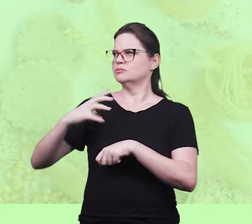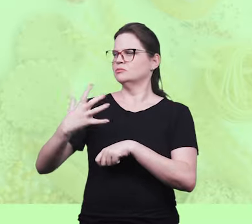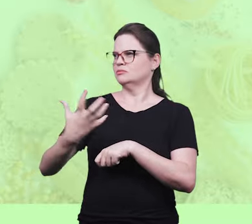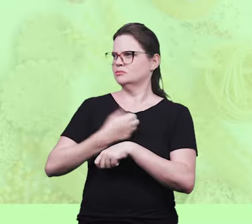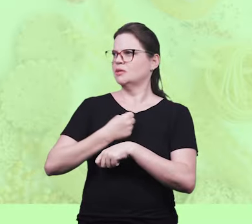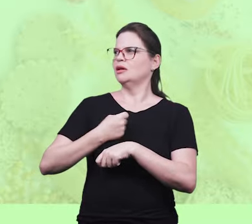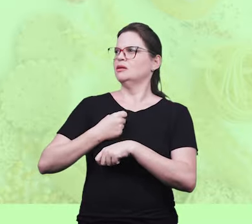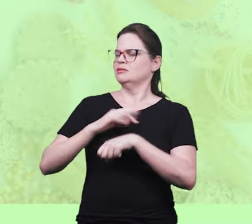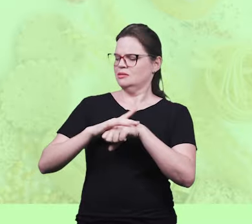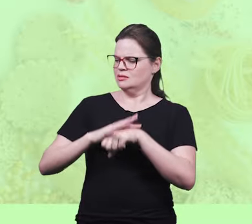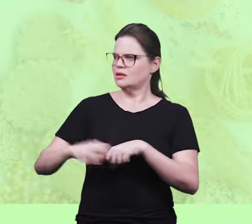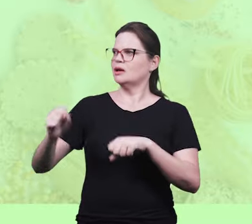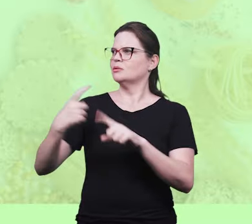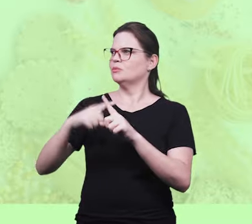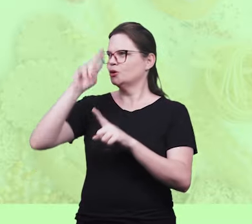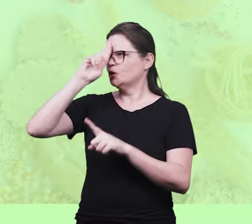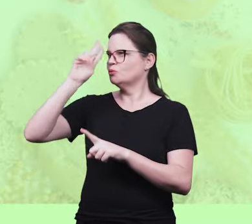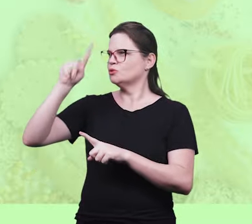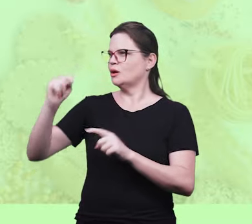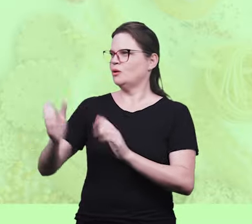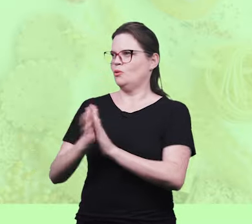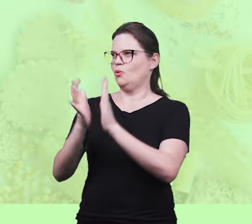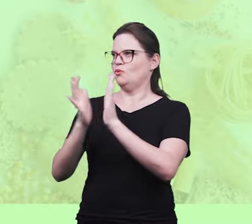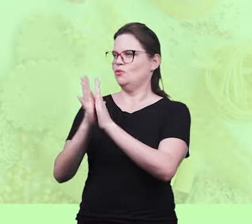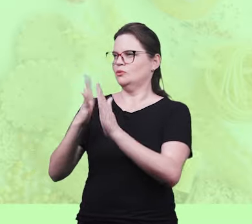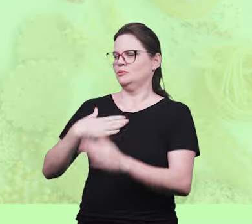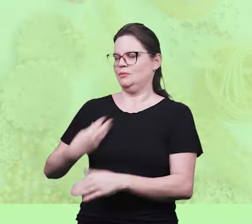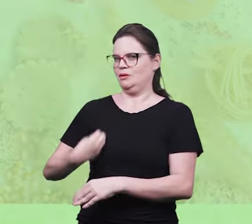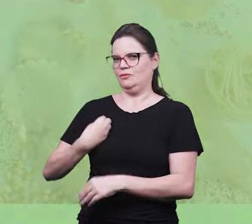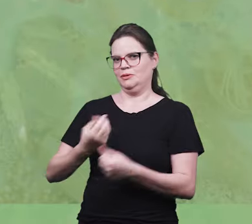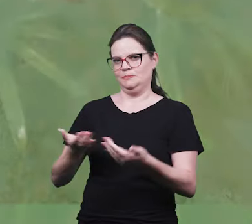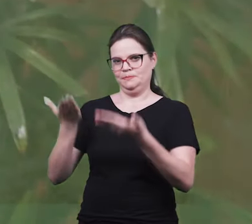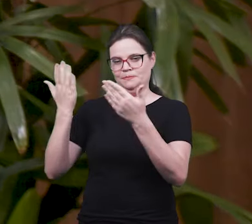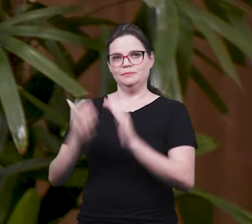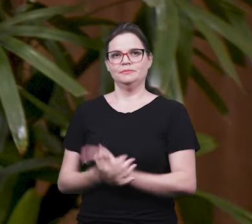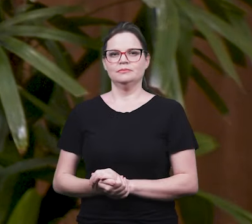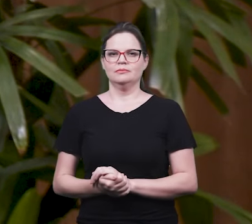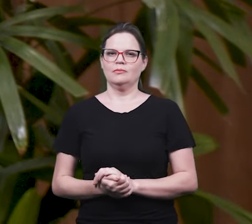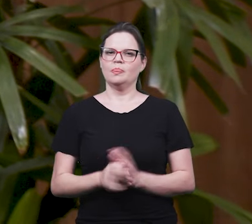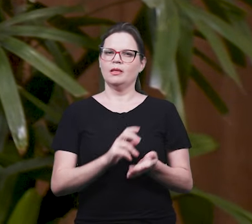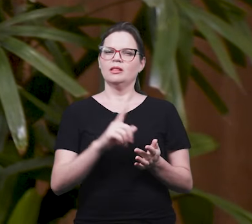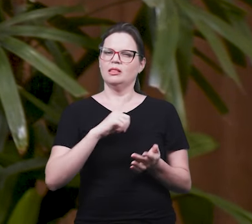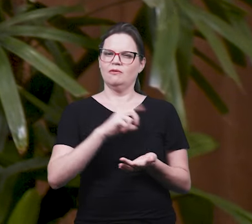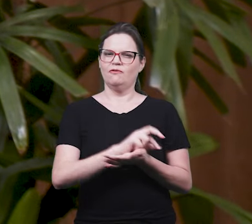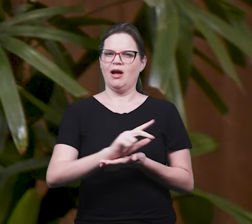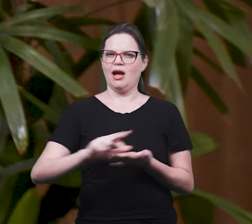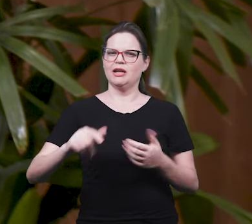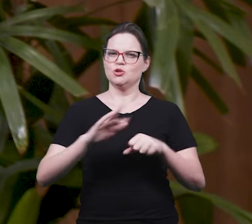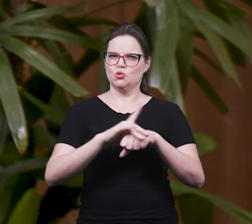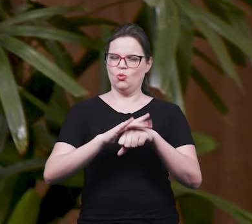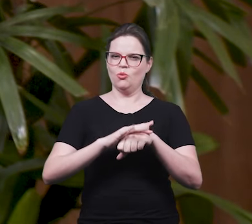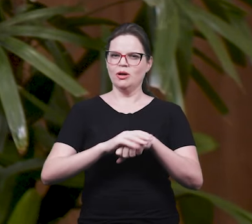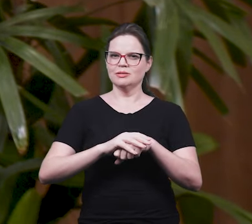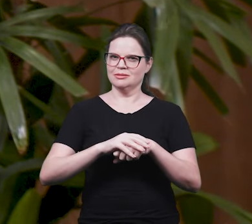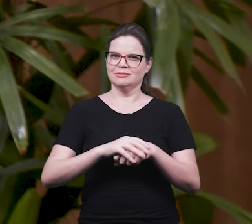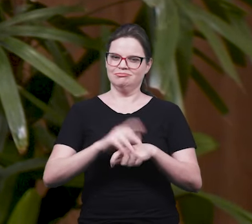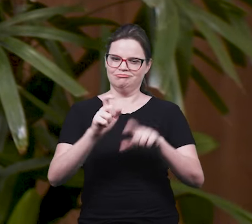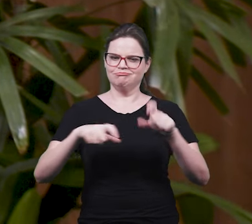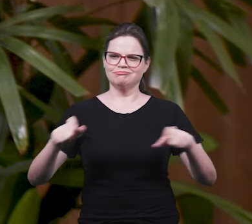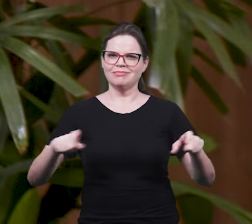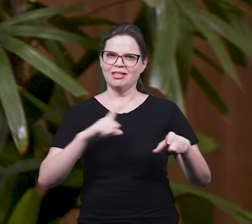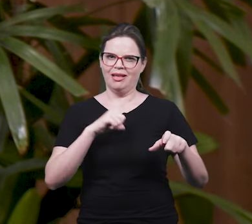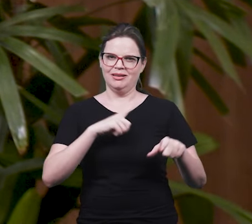salvo, porque Tu és o meu louvor. Amados, existem muitas doenças no mundo, né, que às vezes por um propósito a